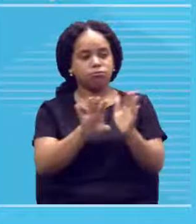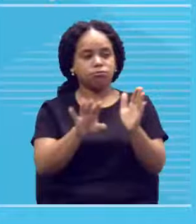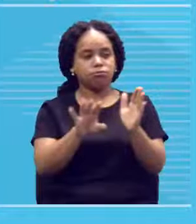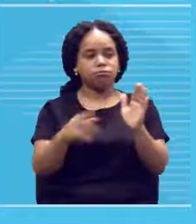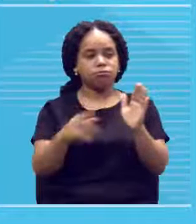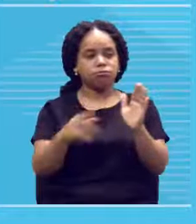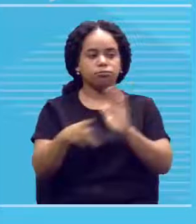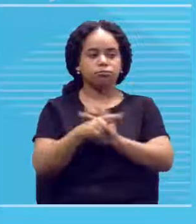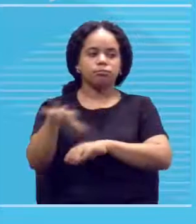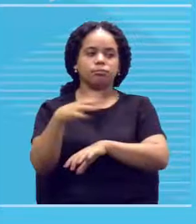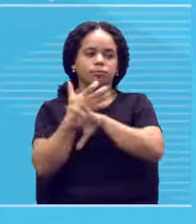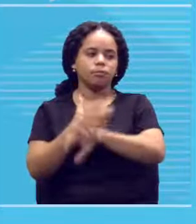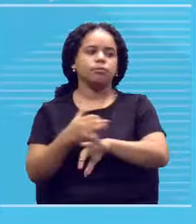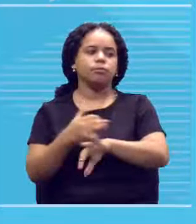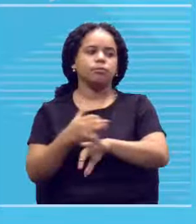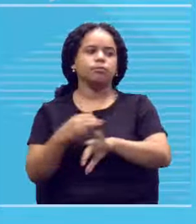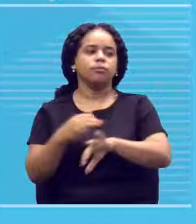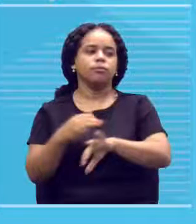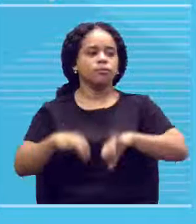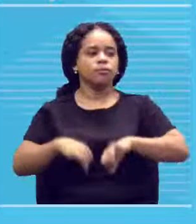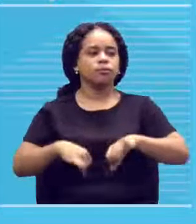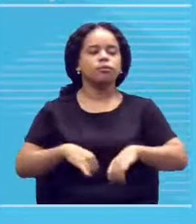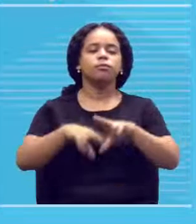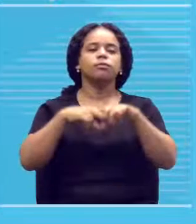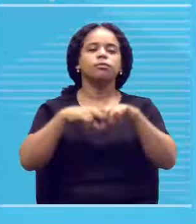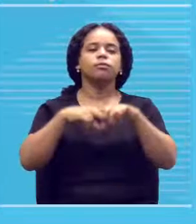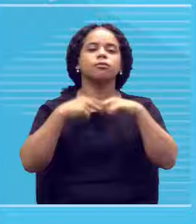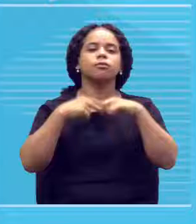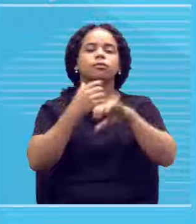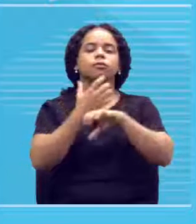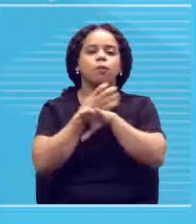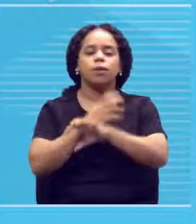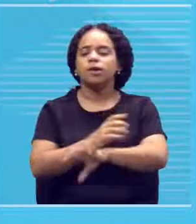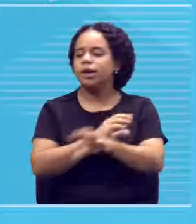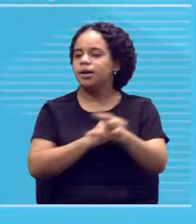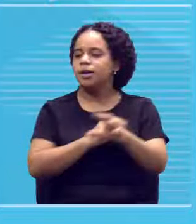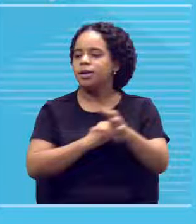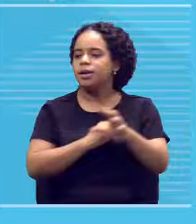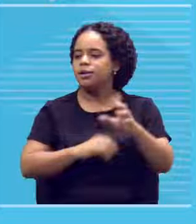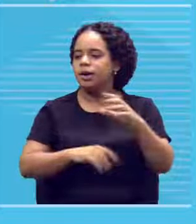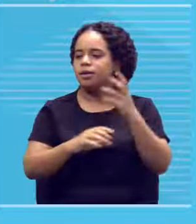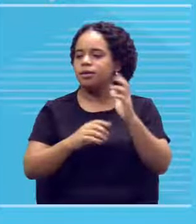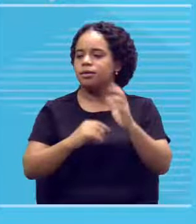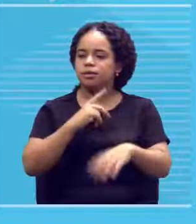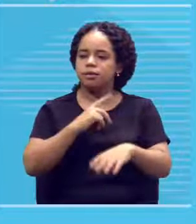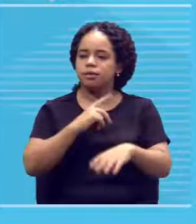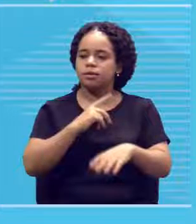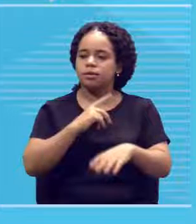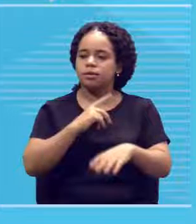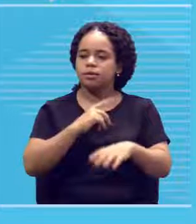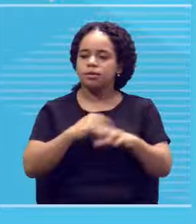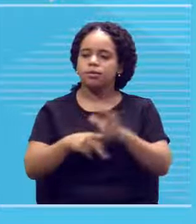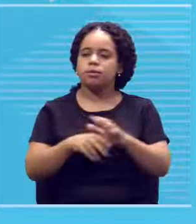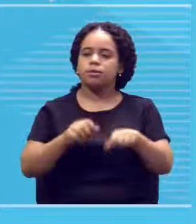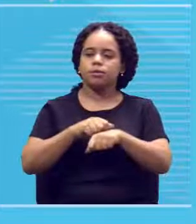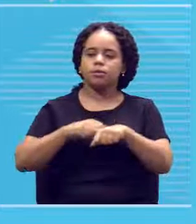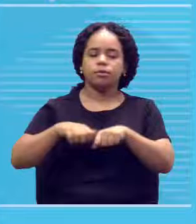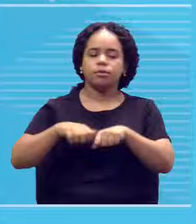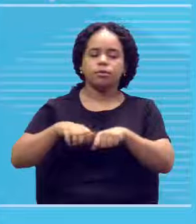do Sertão castigado pela seca grupos de refugiados